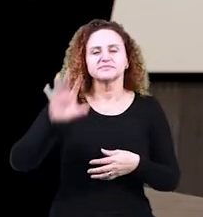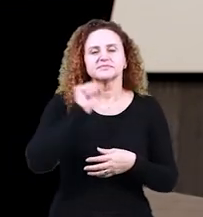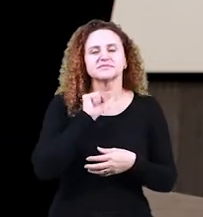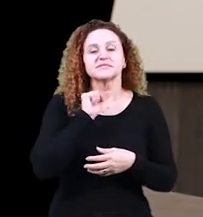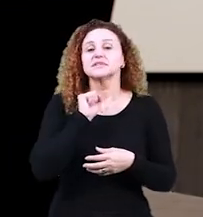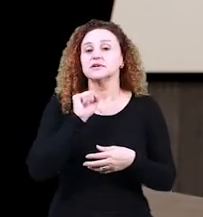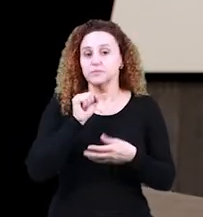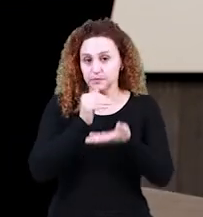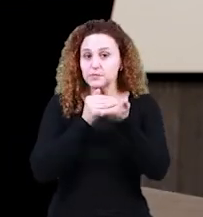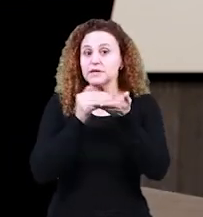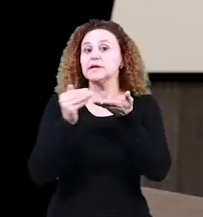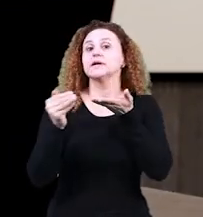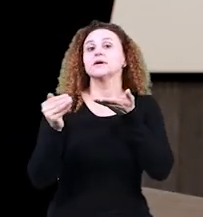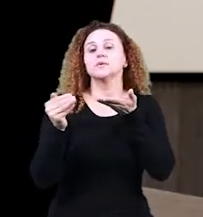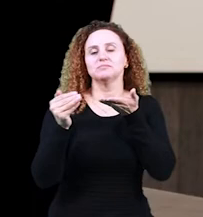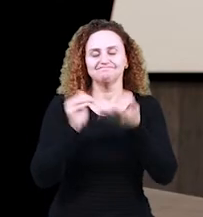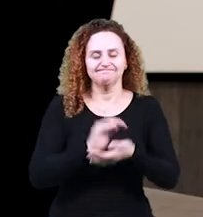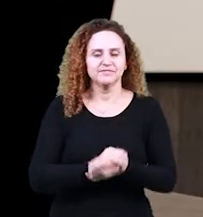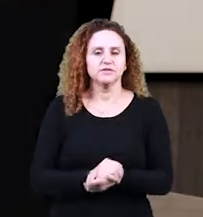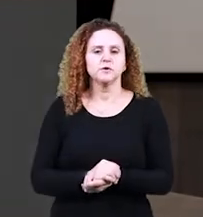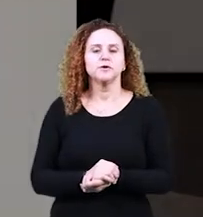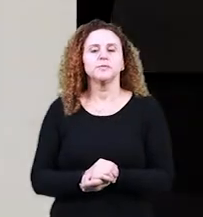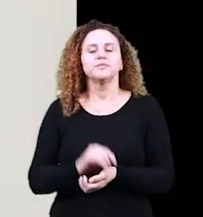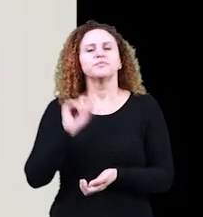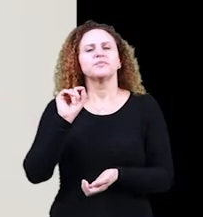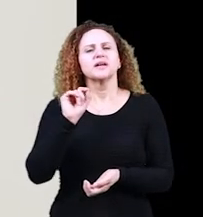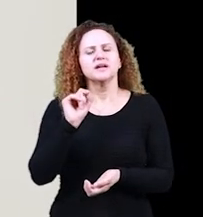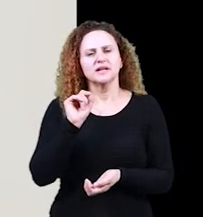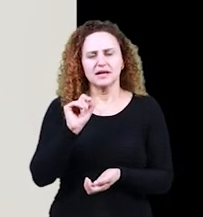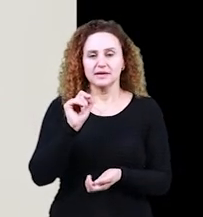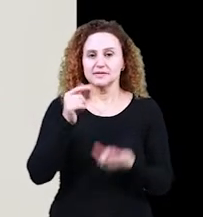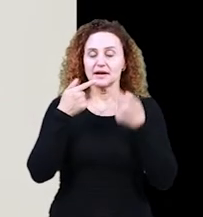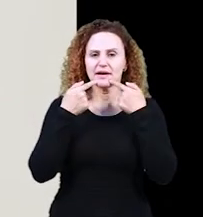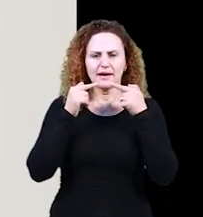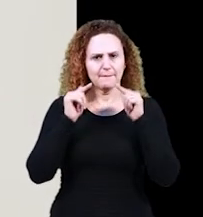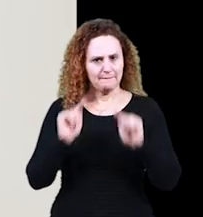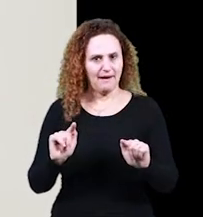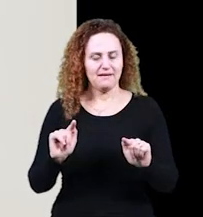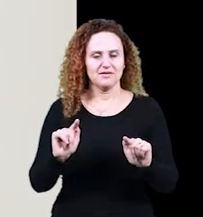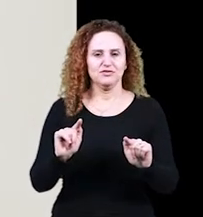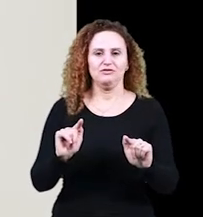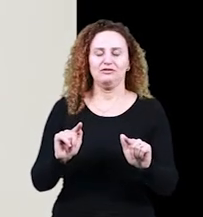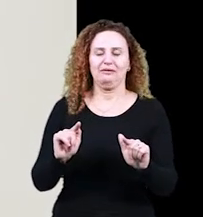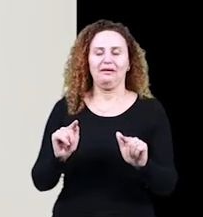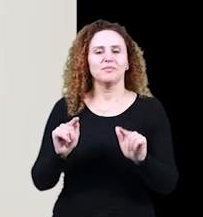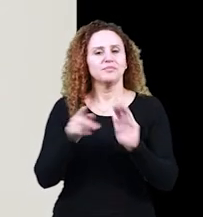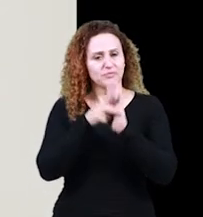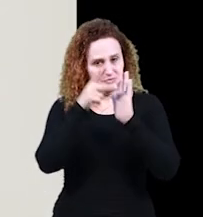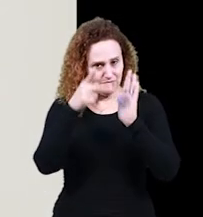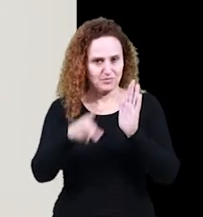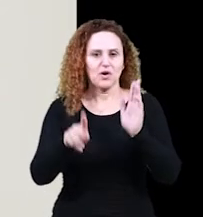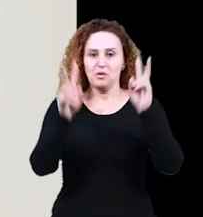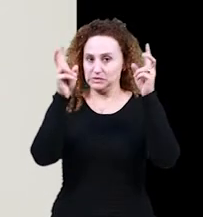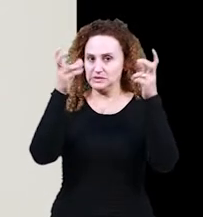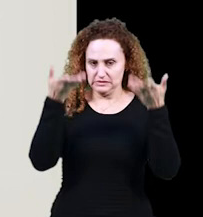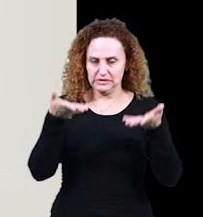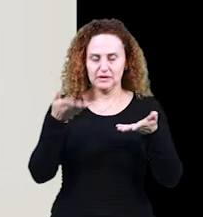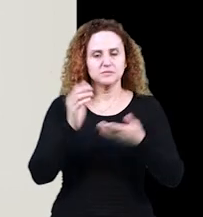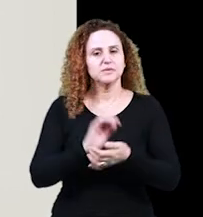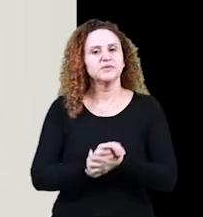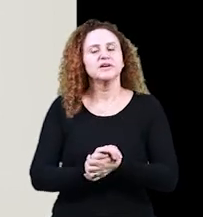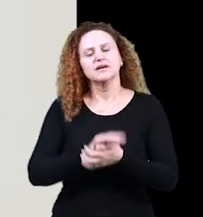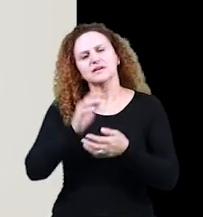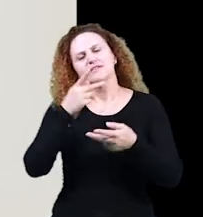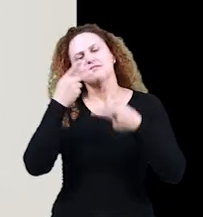Então hoje era ativismo no ponto de partida dos estudos da gramática gerativa é justamente a capacidade que tem